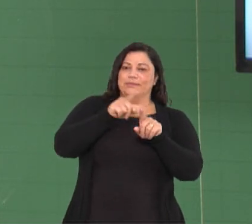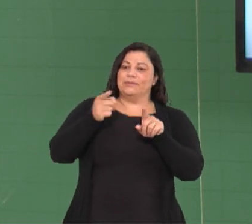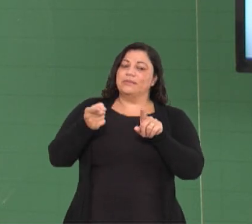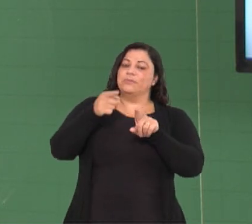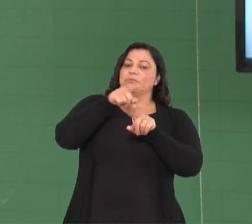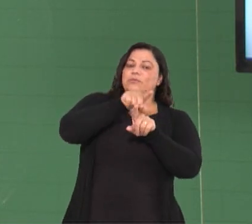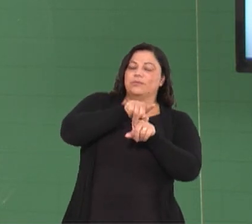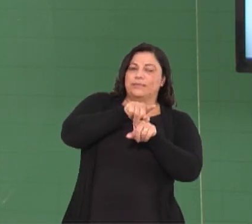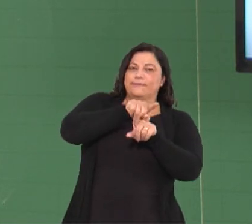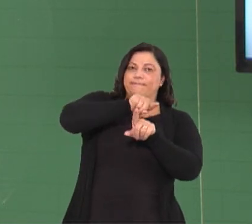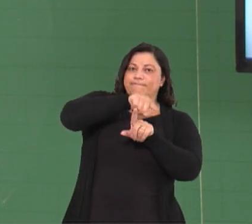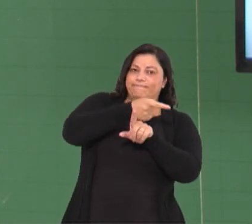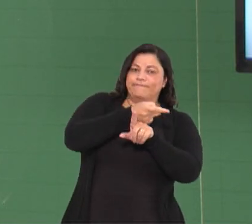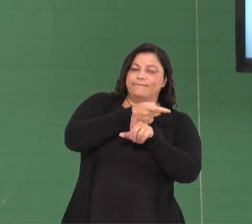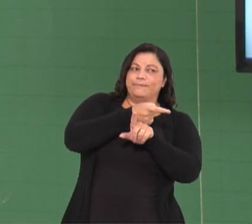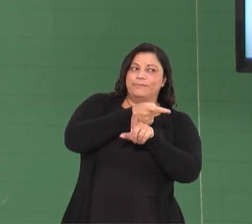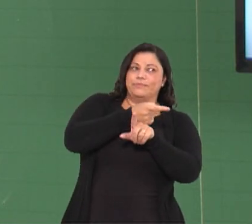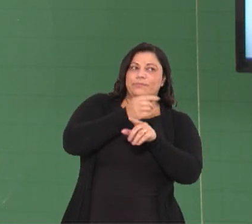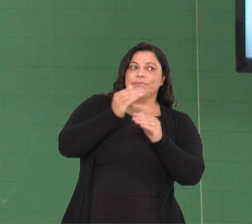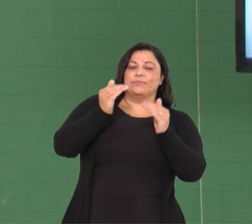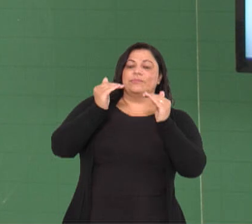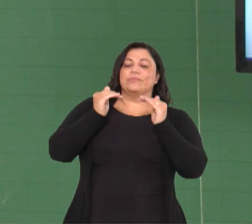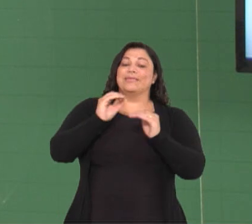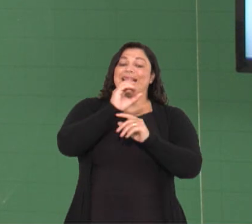o 144 torna-se